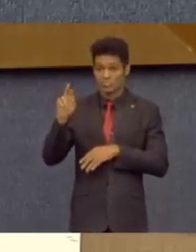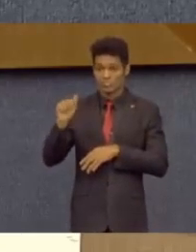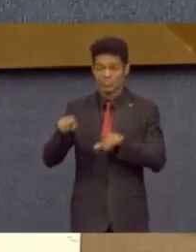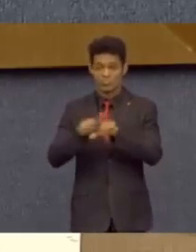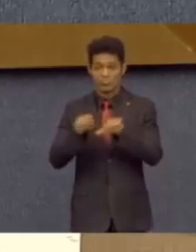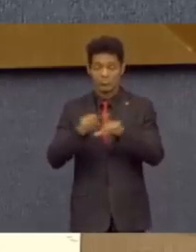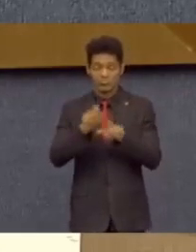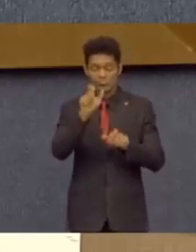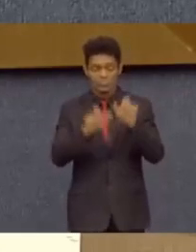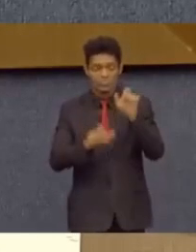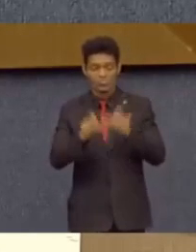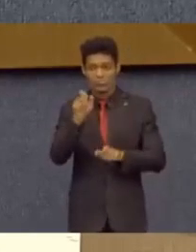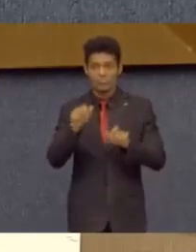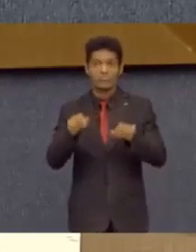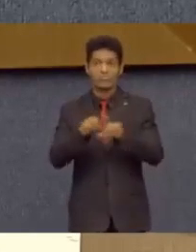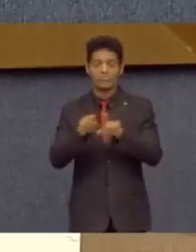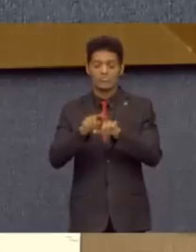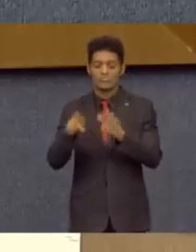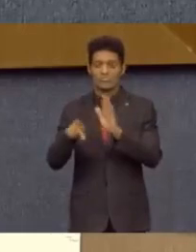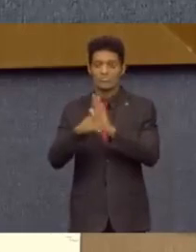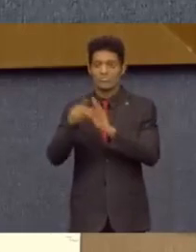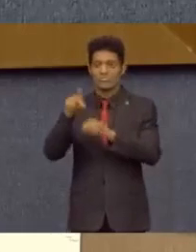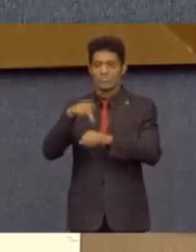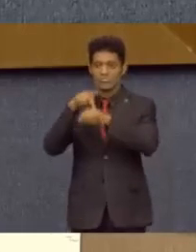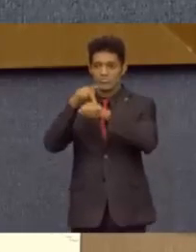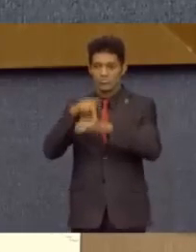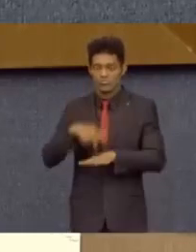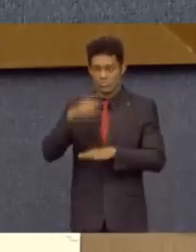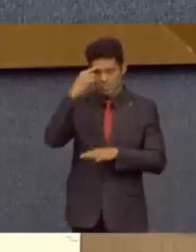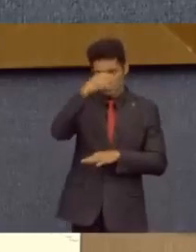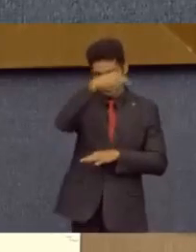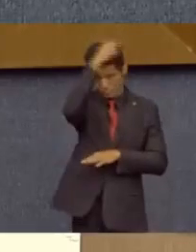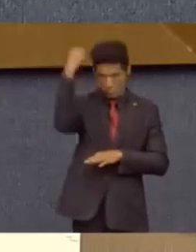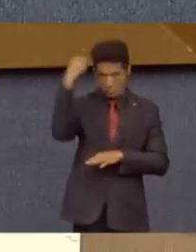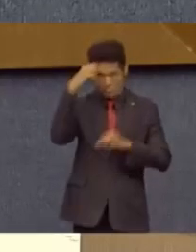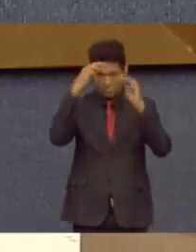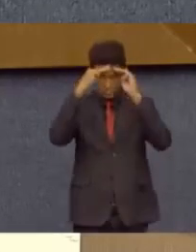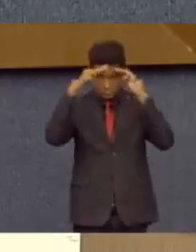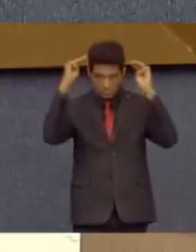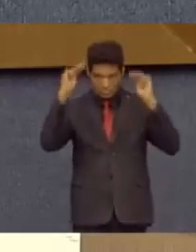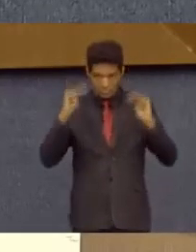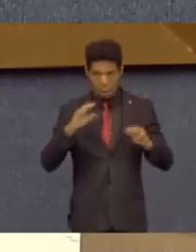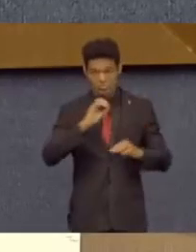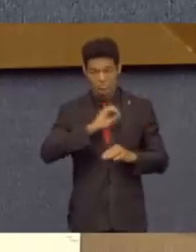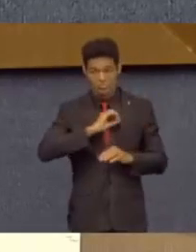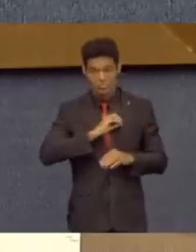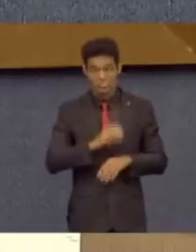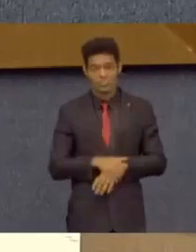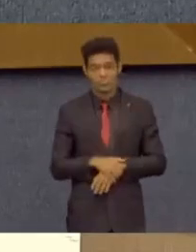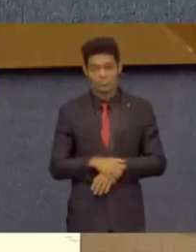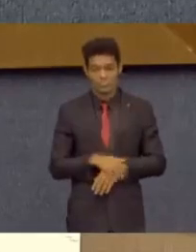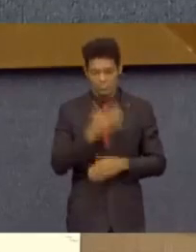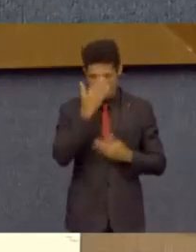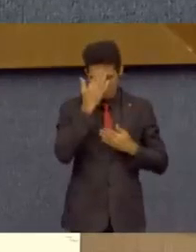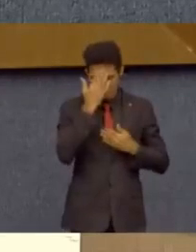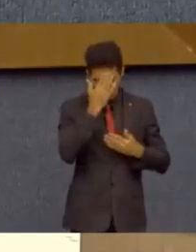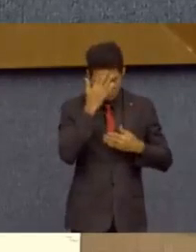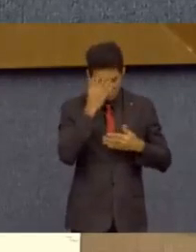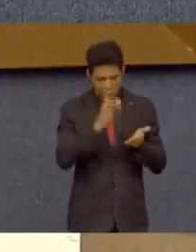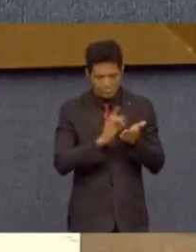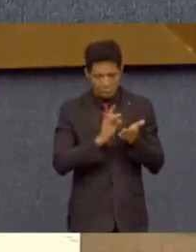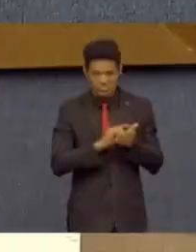Santa Dulce. Nossos agradecimentos sinceros e nossas palmas em reconhecimento